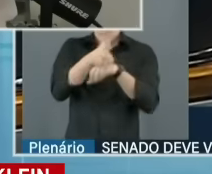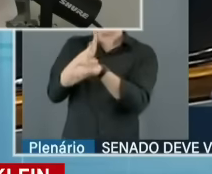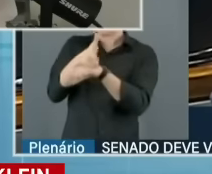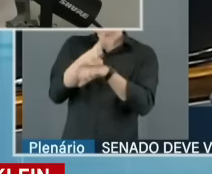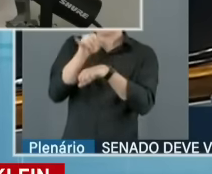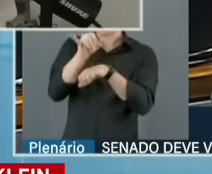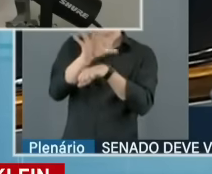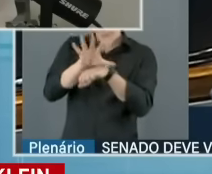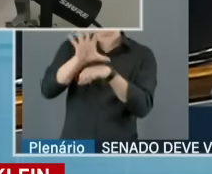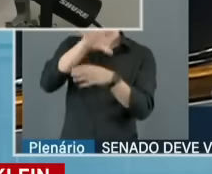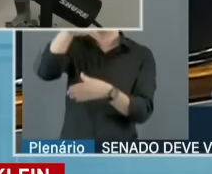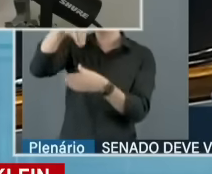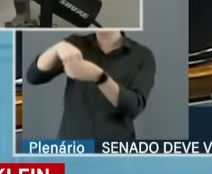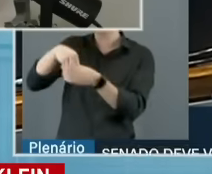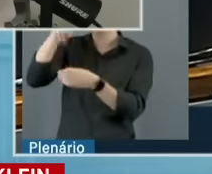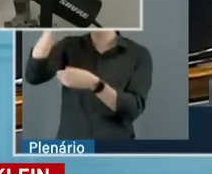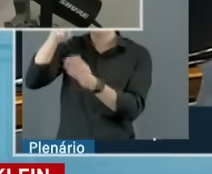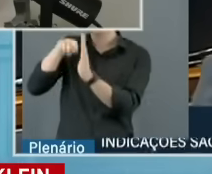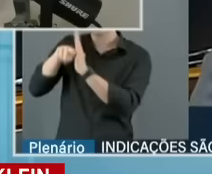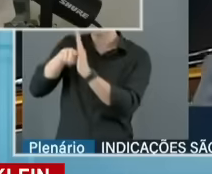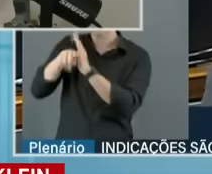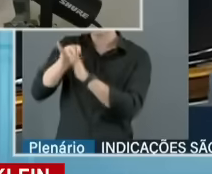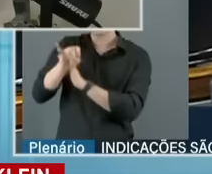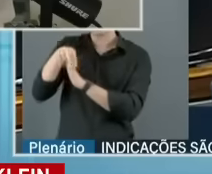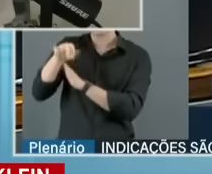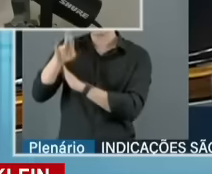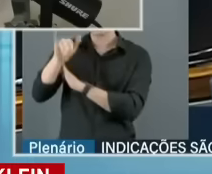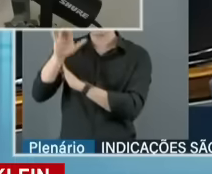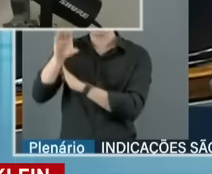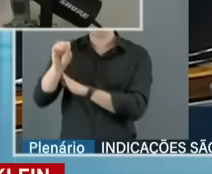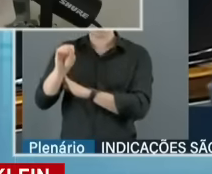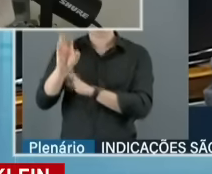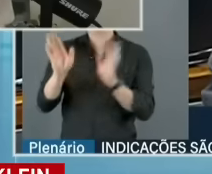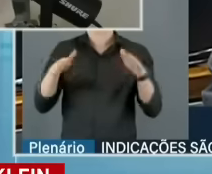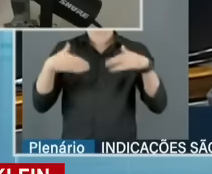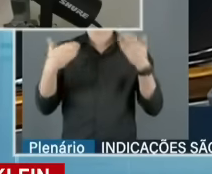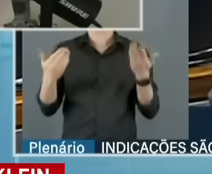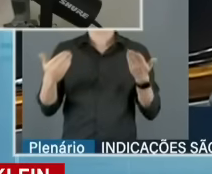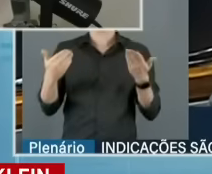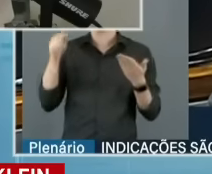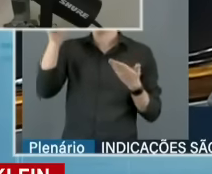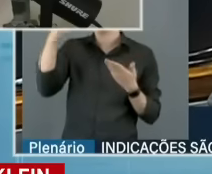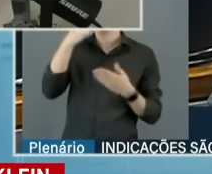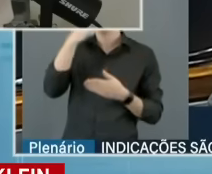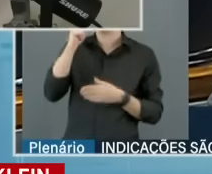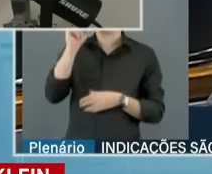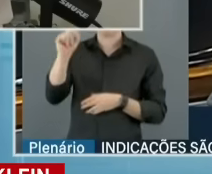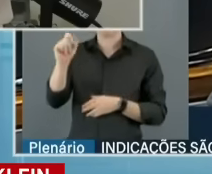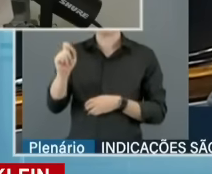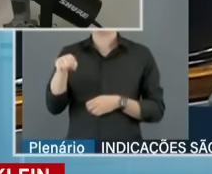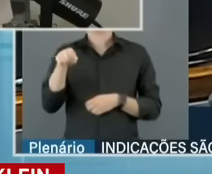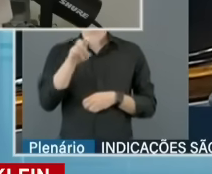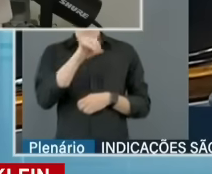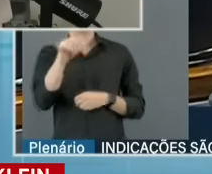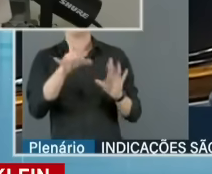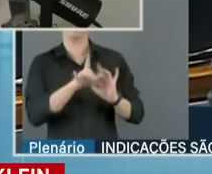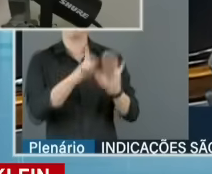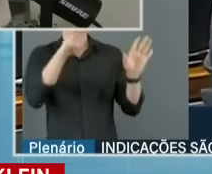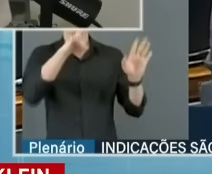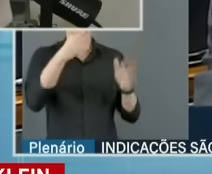minimamente avançar essa CPMI é o fato de que nas férias, nesse breve recesso legislativo de 3 semanas, mais ou